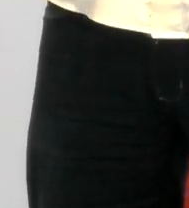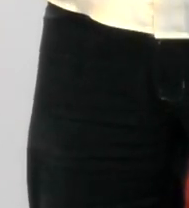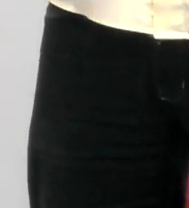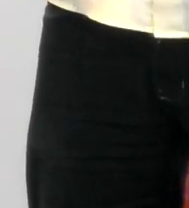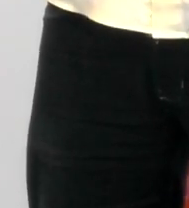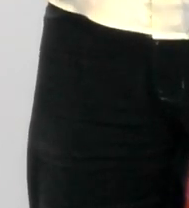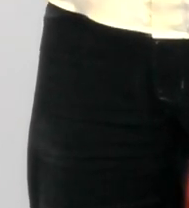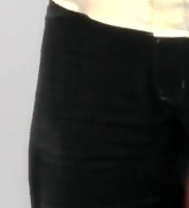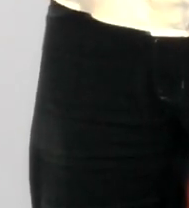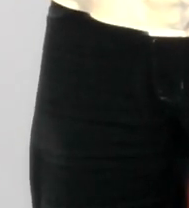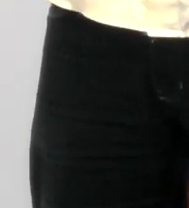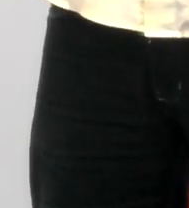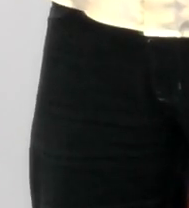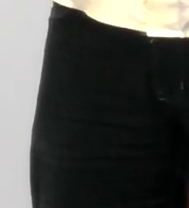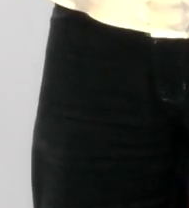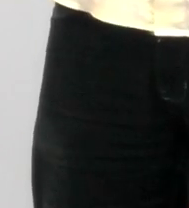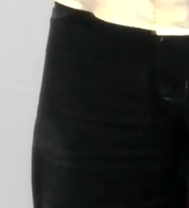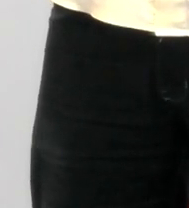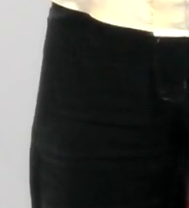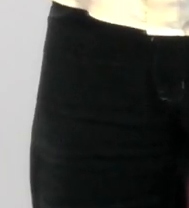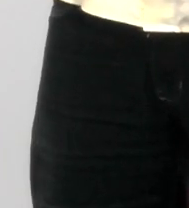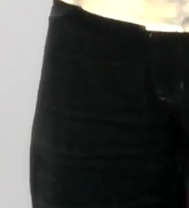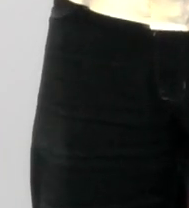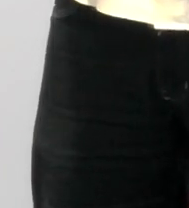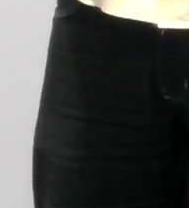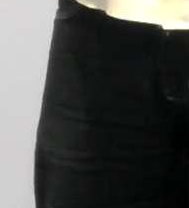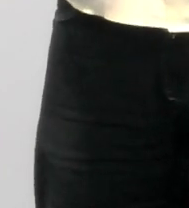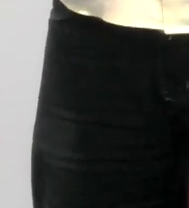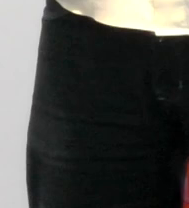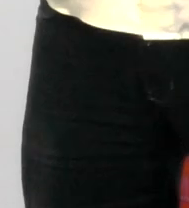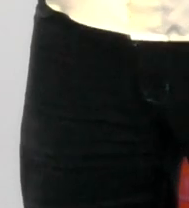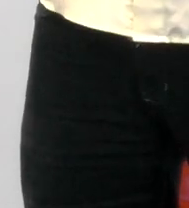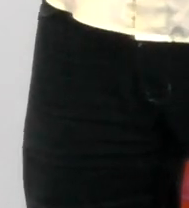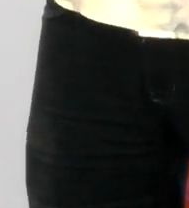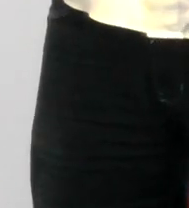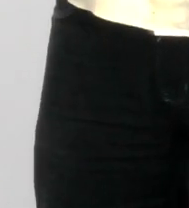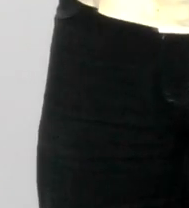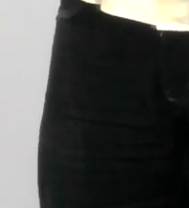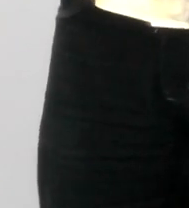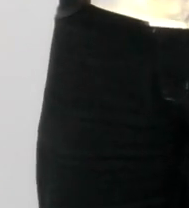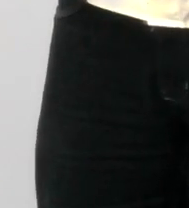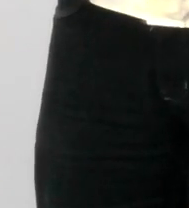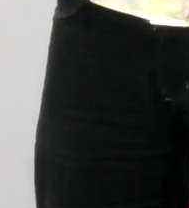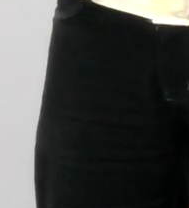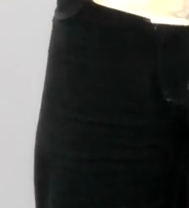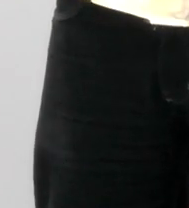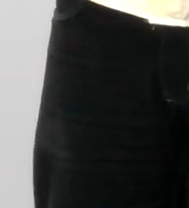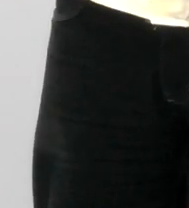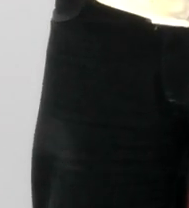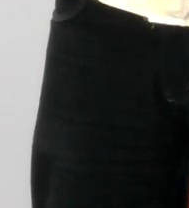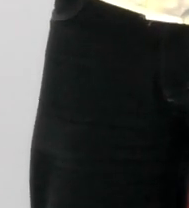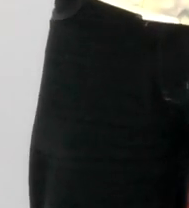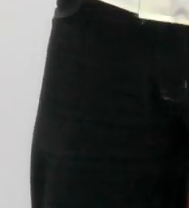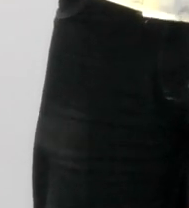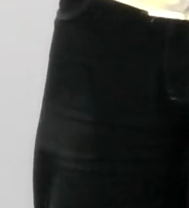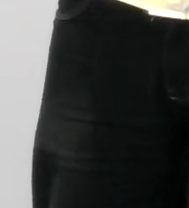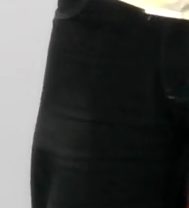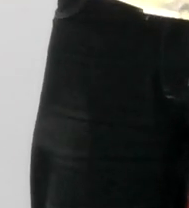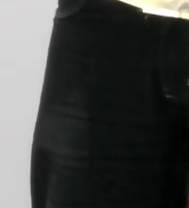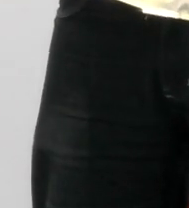precisam verificar a possibilidade de terem uma rede credenciada que seja realmente uma clínica multidisciplinar para